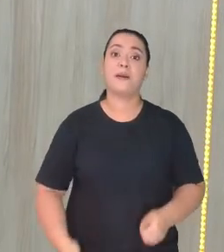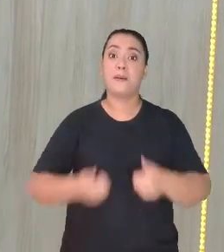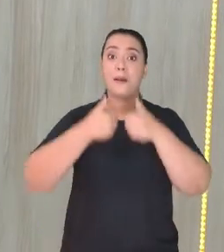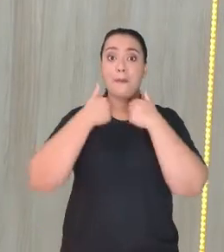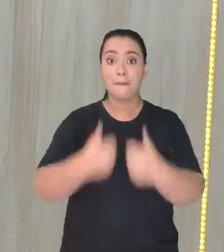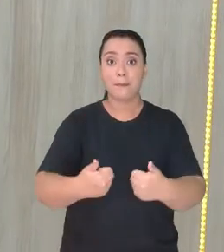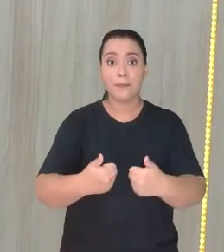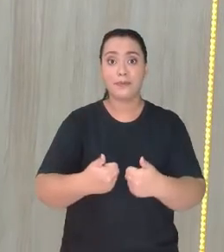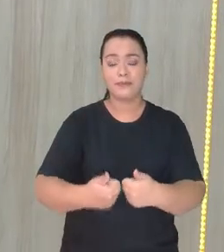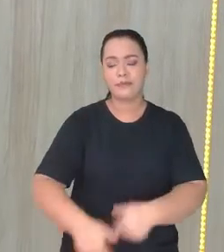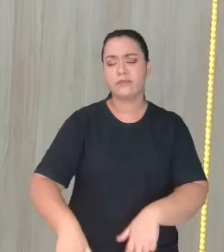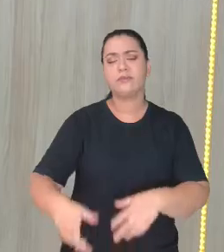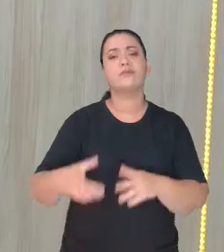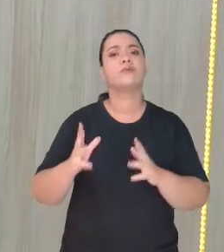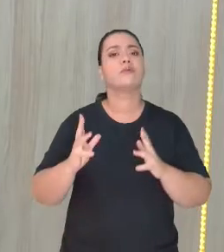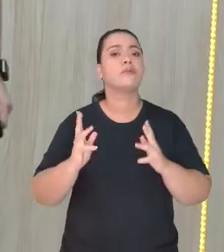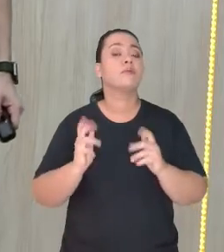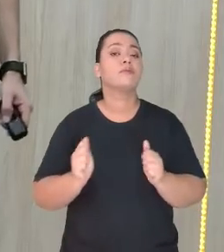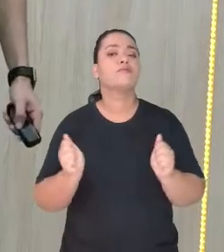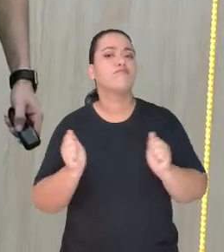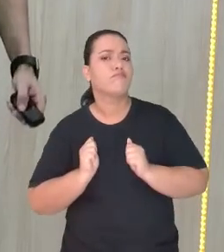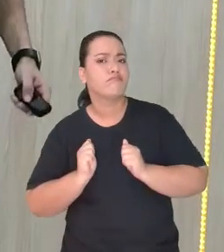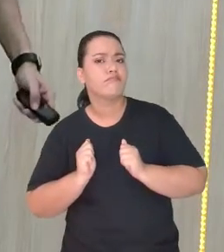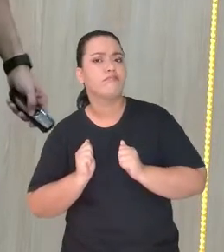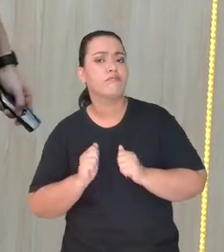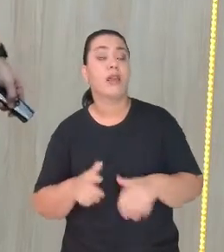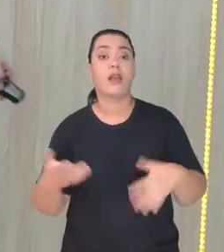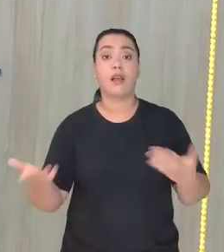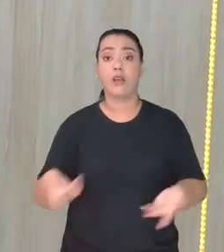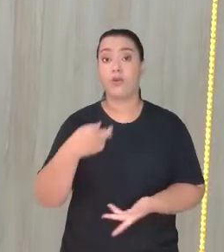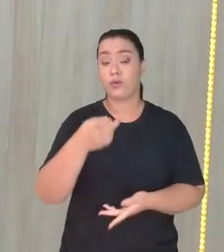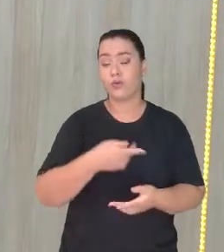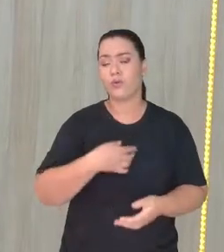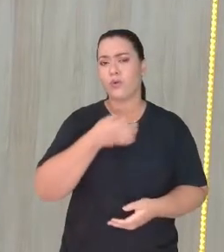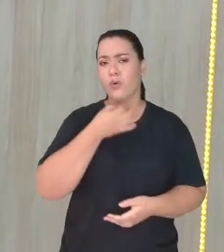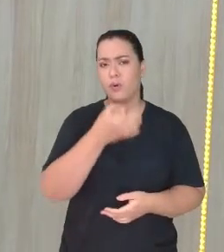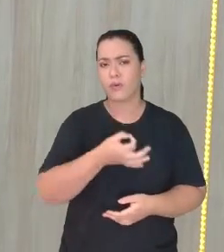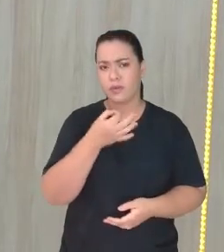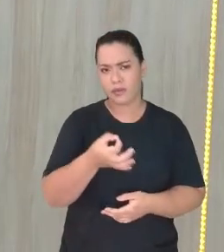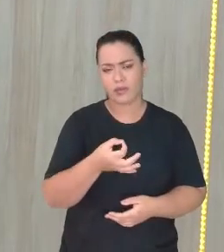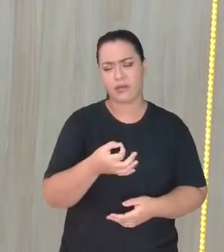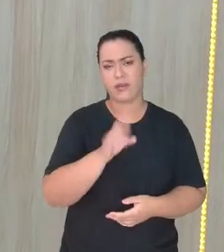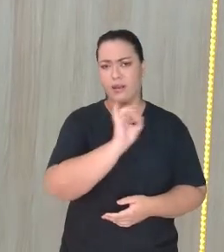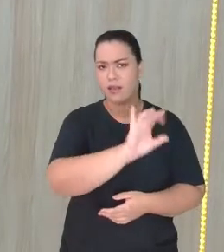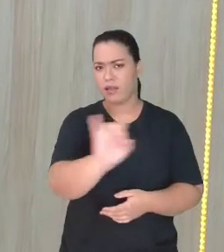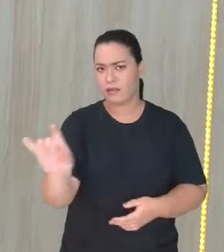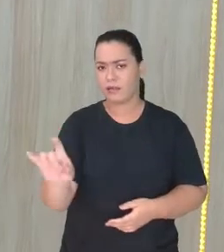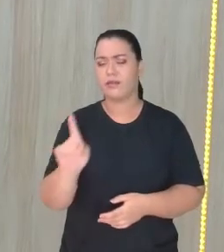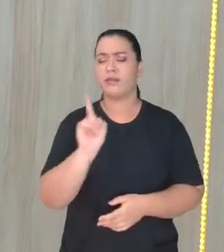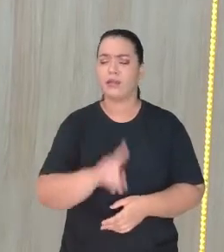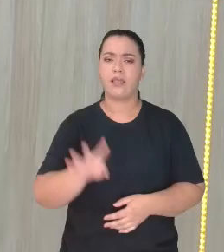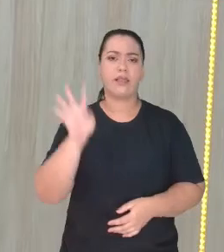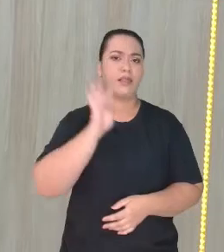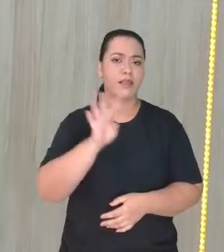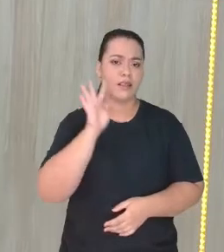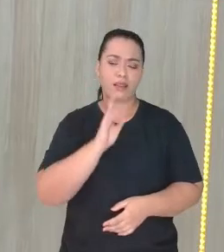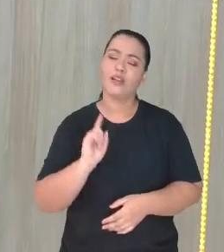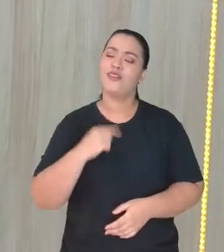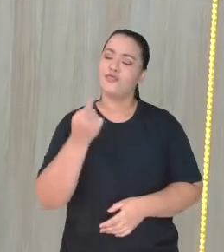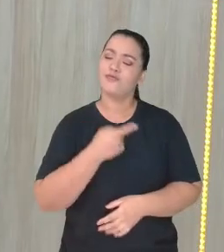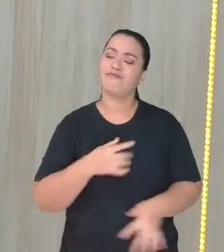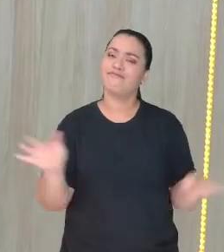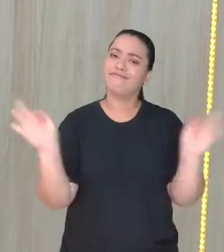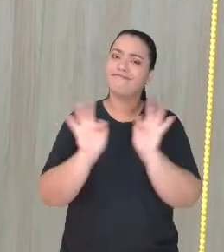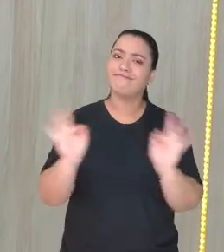Belezinha? Tranquilidade. O comentário de cada um de vocês é bastante massa, a gente fica bastante